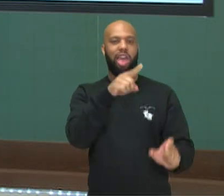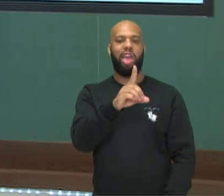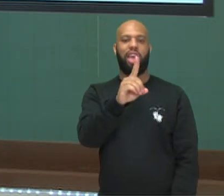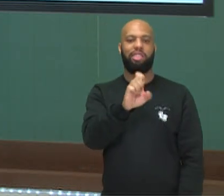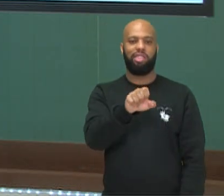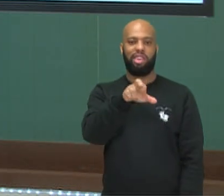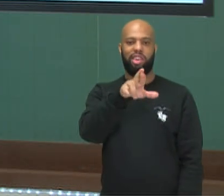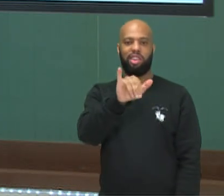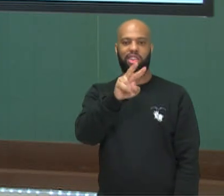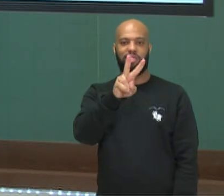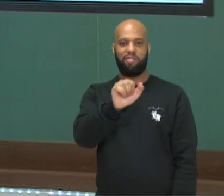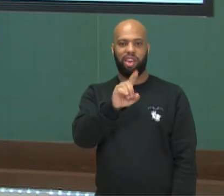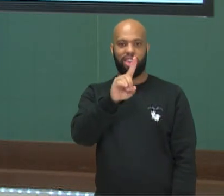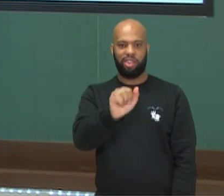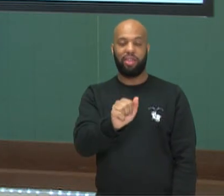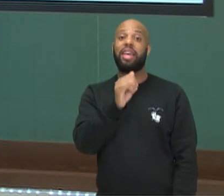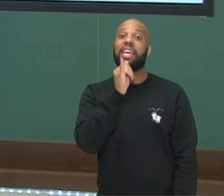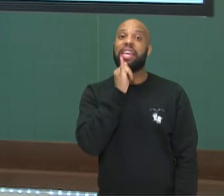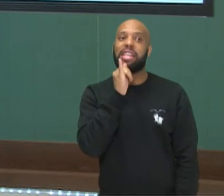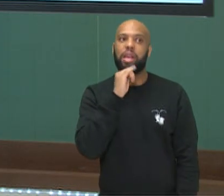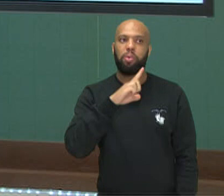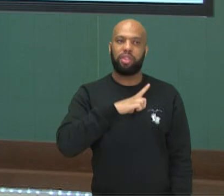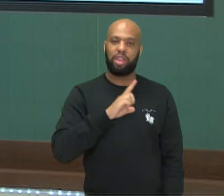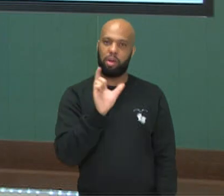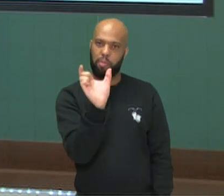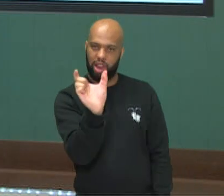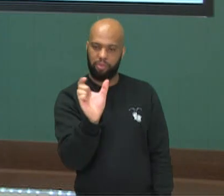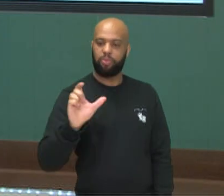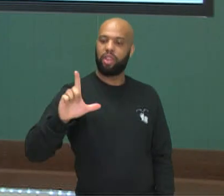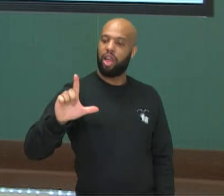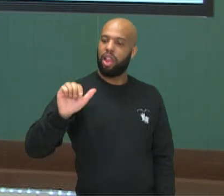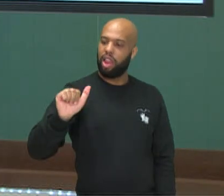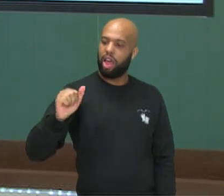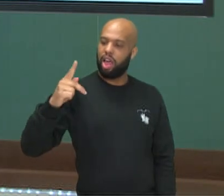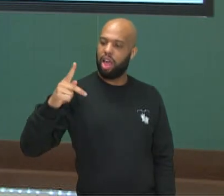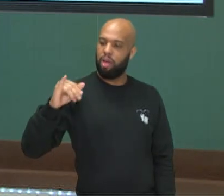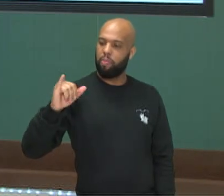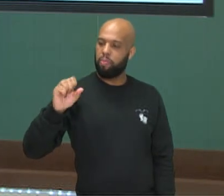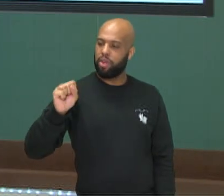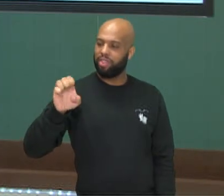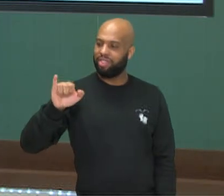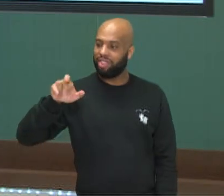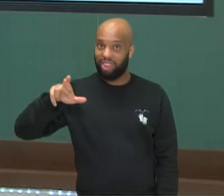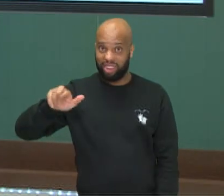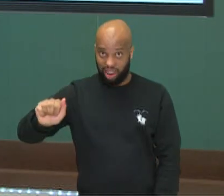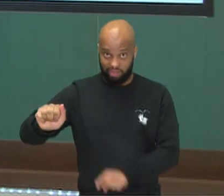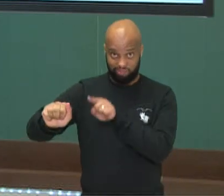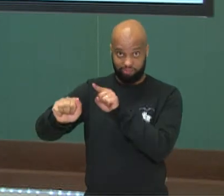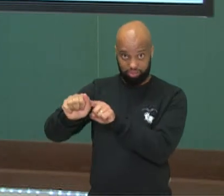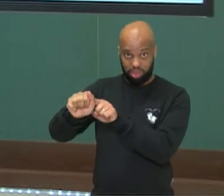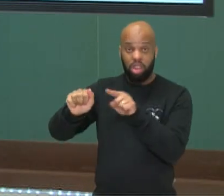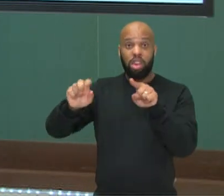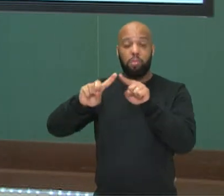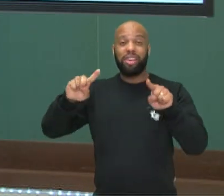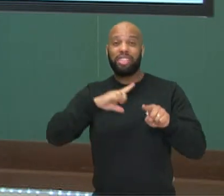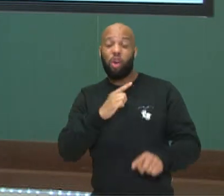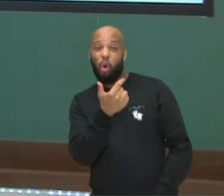Por exemplo, a palavra lapiseira, ela vem da palavra lápis, é uma palavra derivada. Veja que aqui,